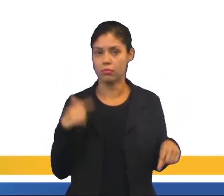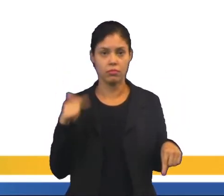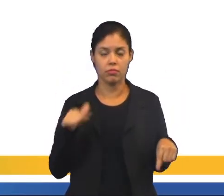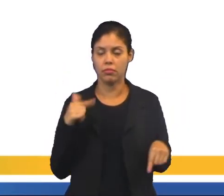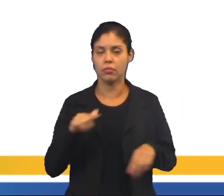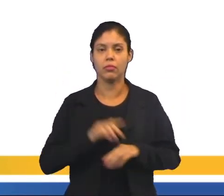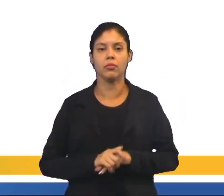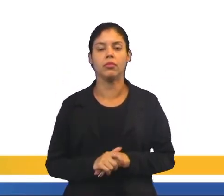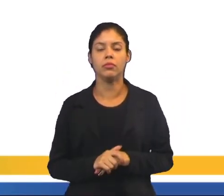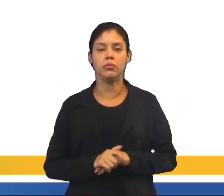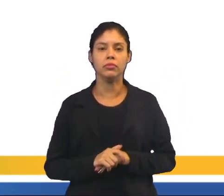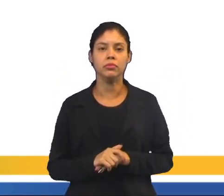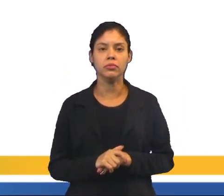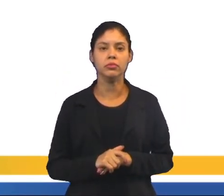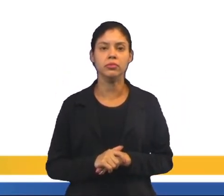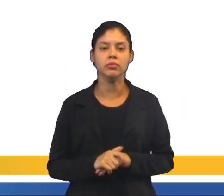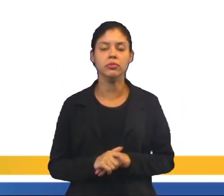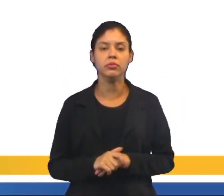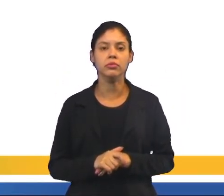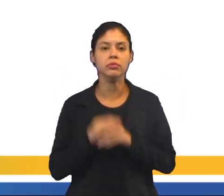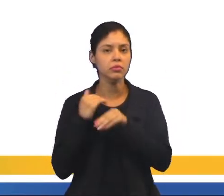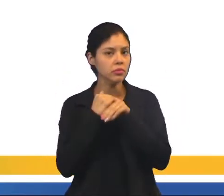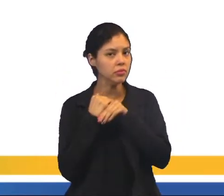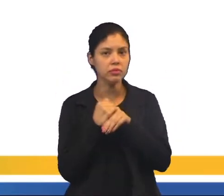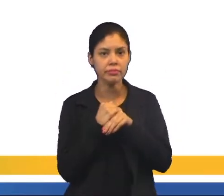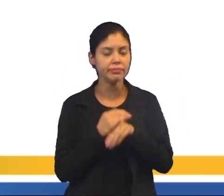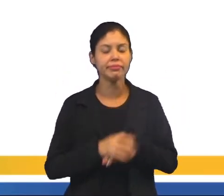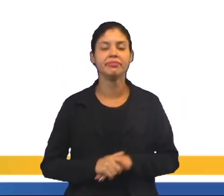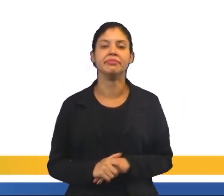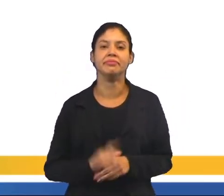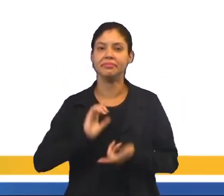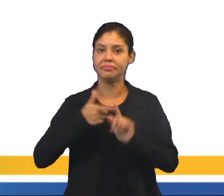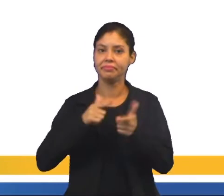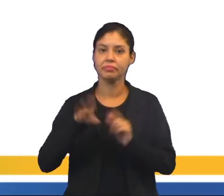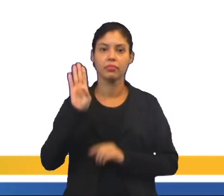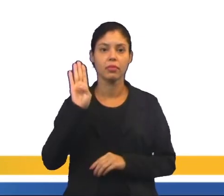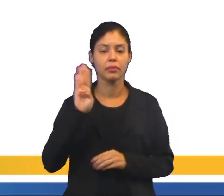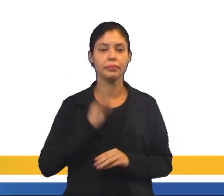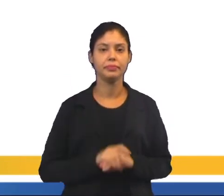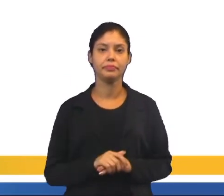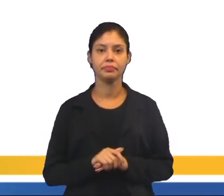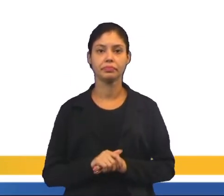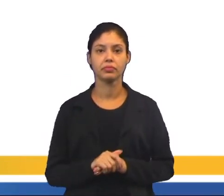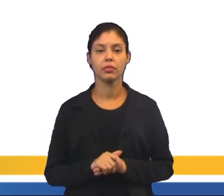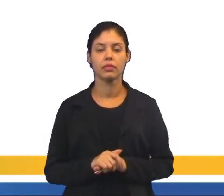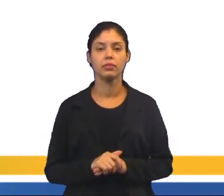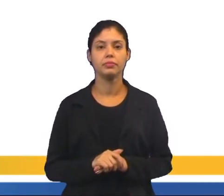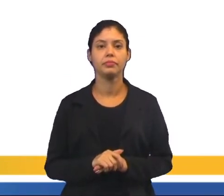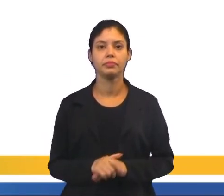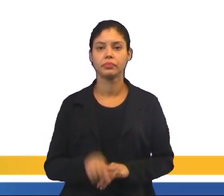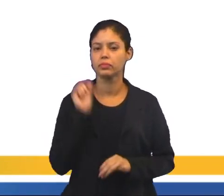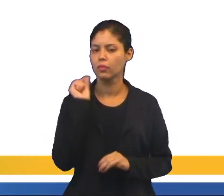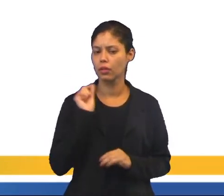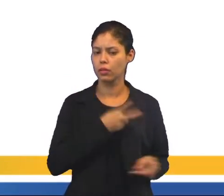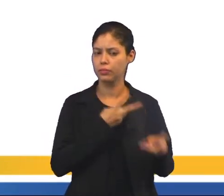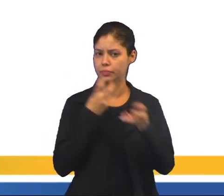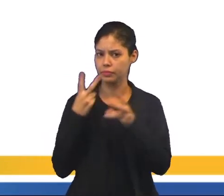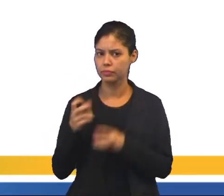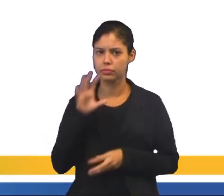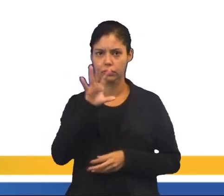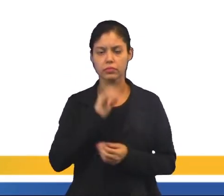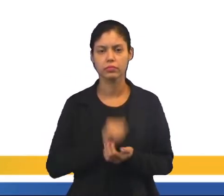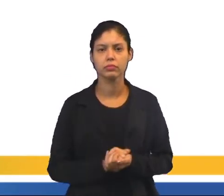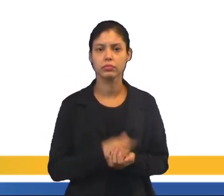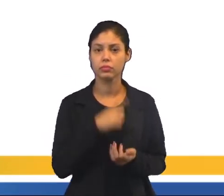aí não corresponde. Na letra B, o que a gente percebe